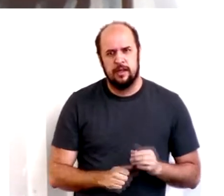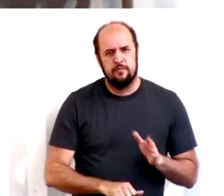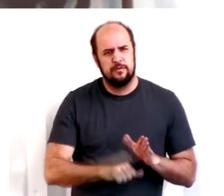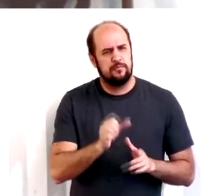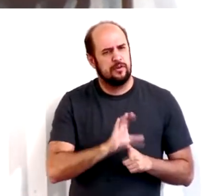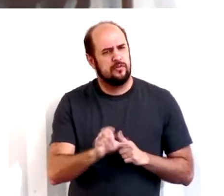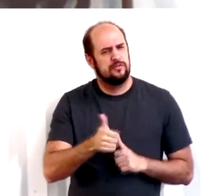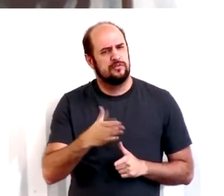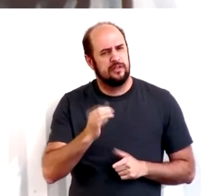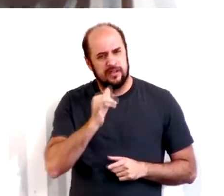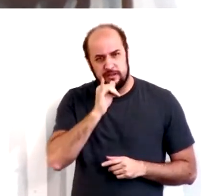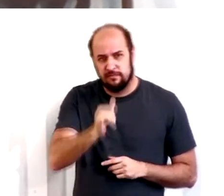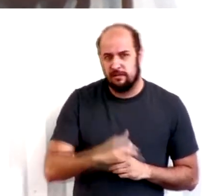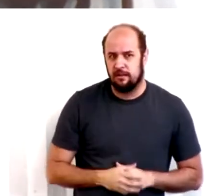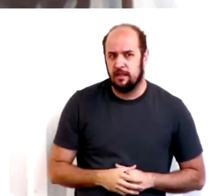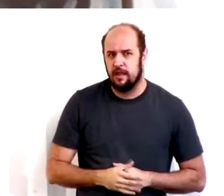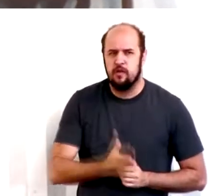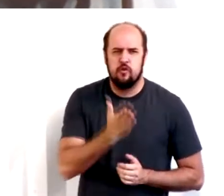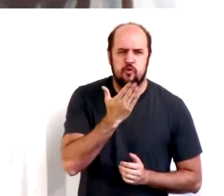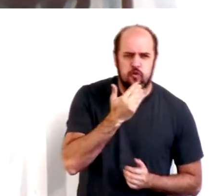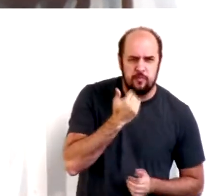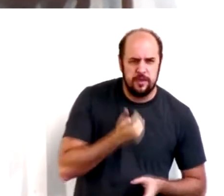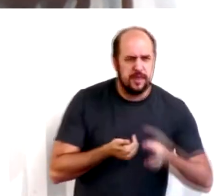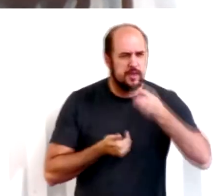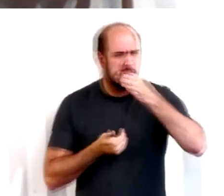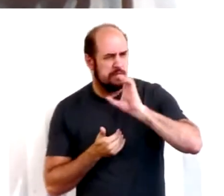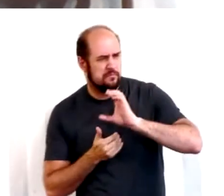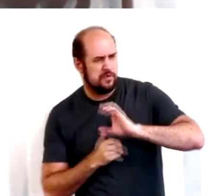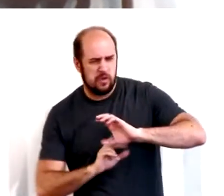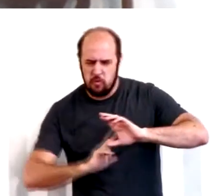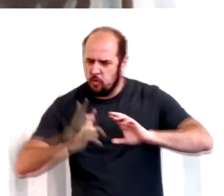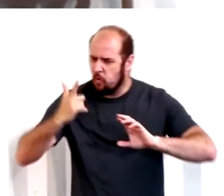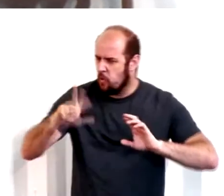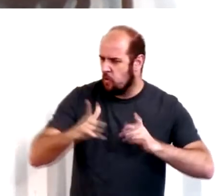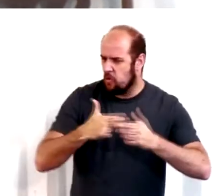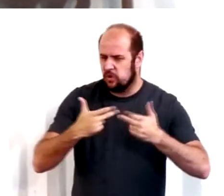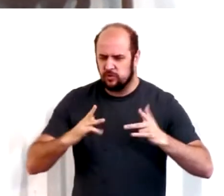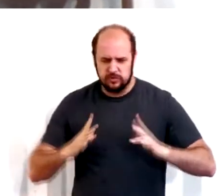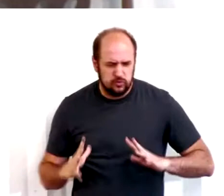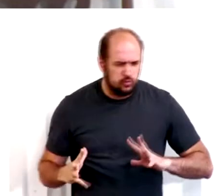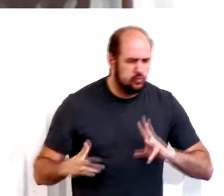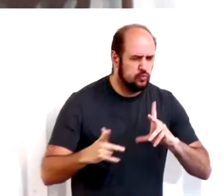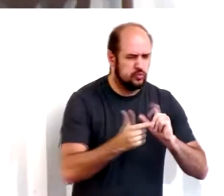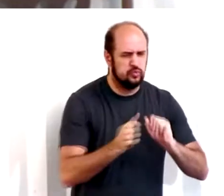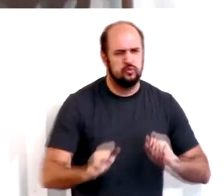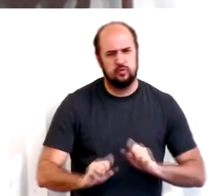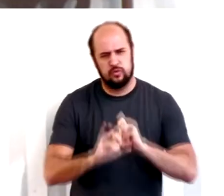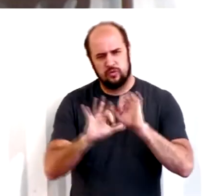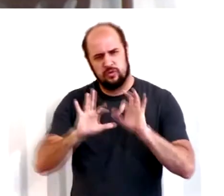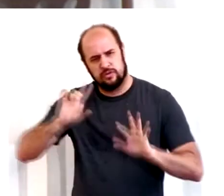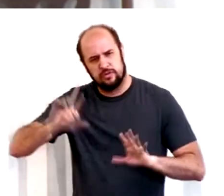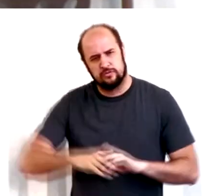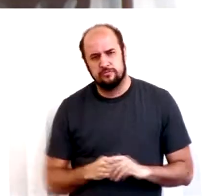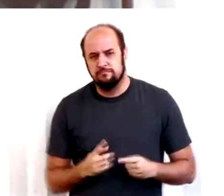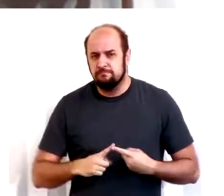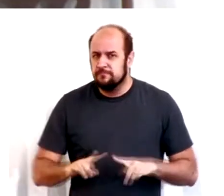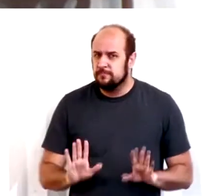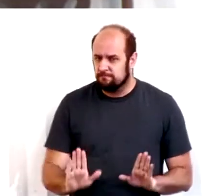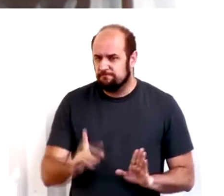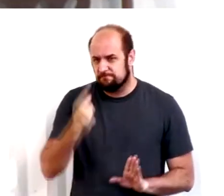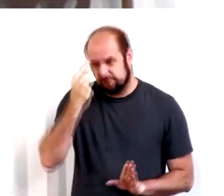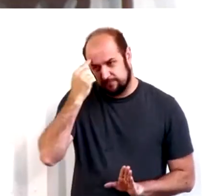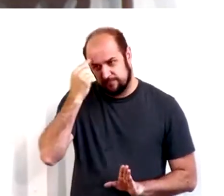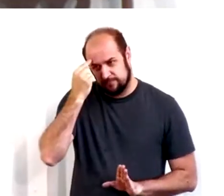31, dizendo: quer comais, quer bebais ou façais outra coisa qualquer, fazer tudo para a glória de Deus. Mas você já parou para